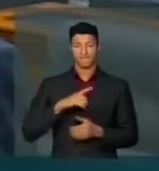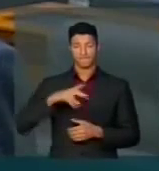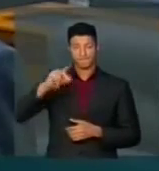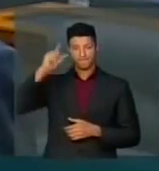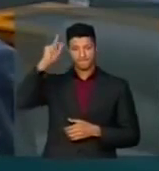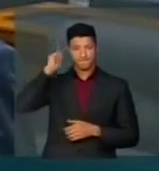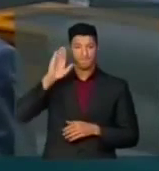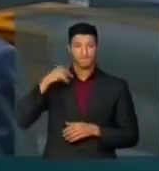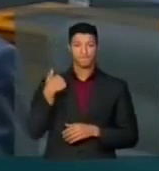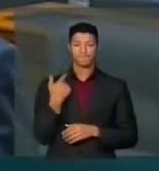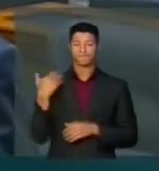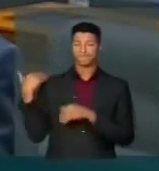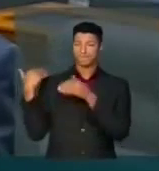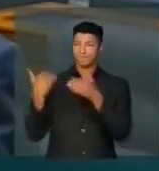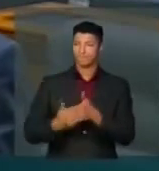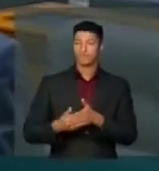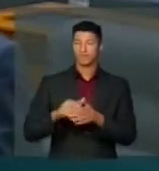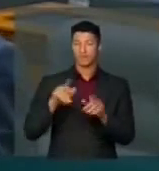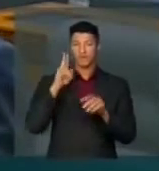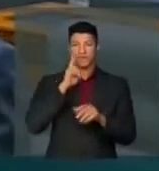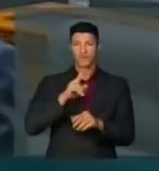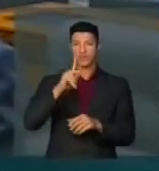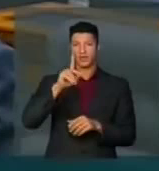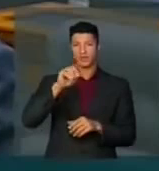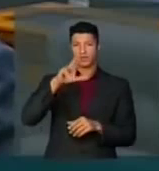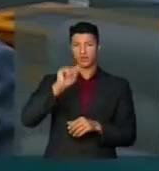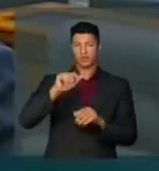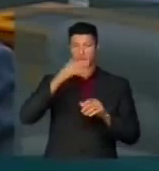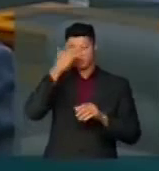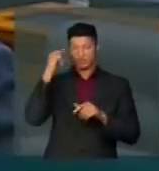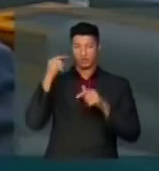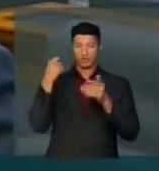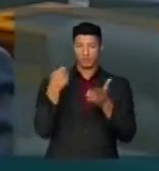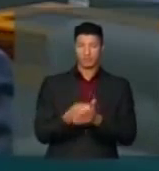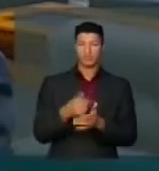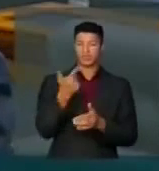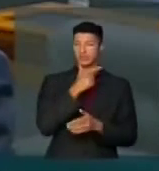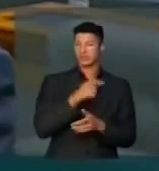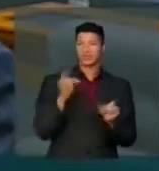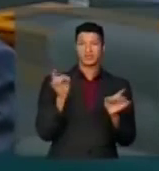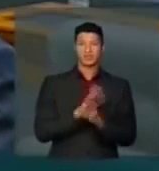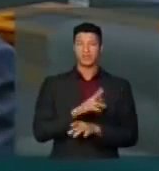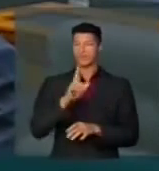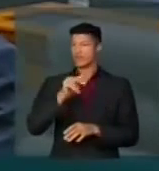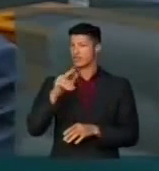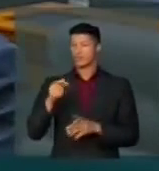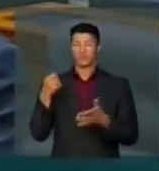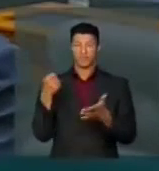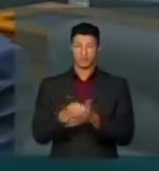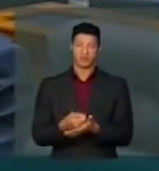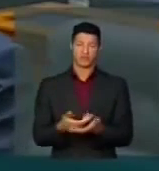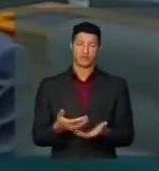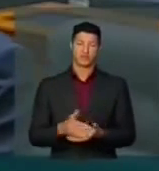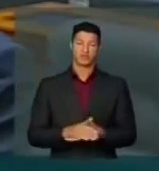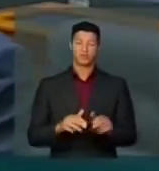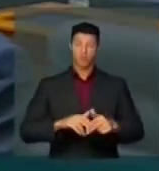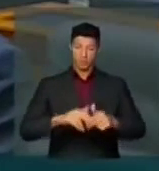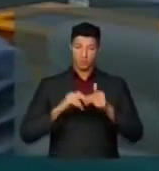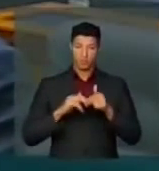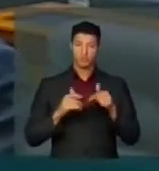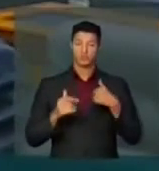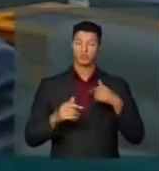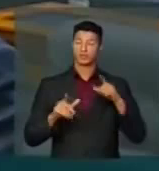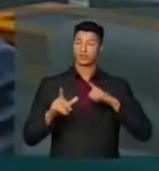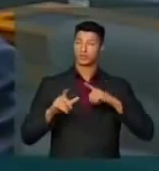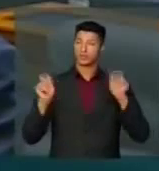Antigamente, quando a gente via o drama do trabalhador pagando a casa própria e não terminava nunca o pagamento. Por isso, eu